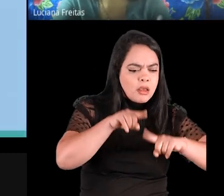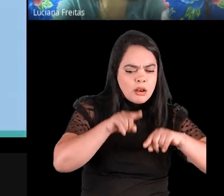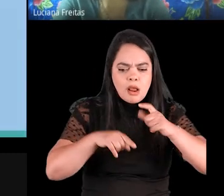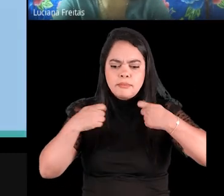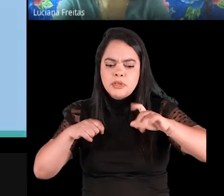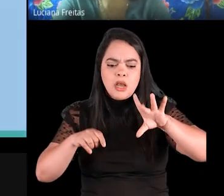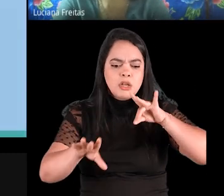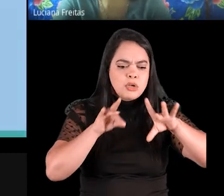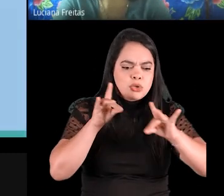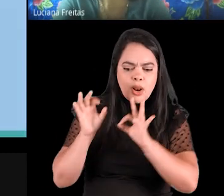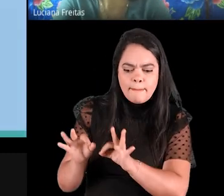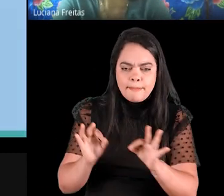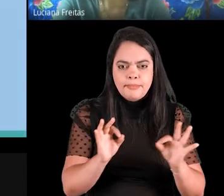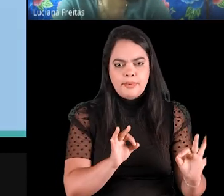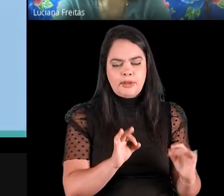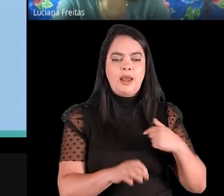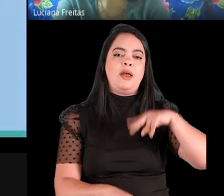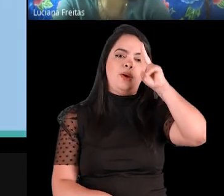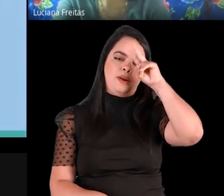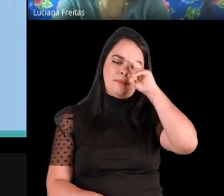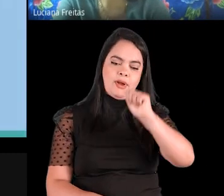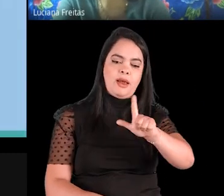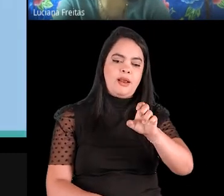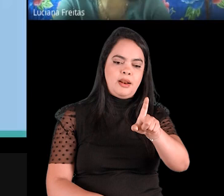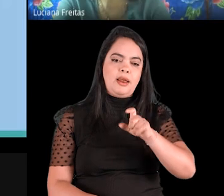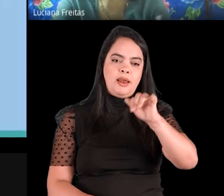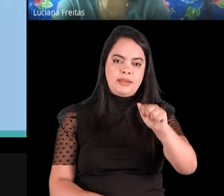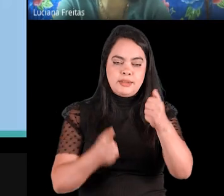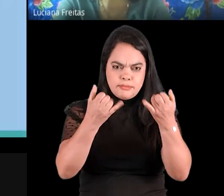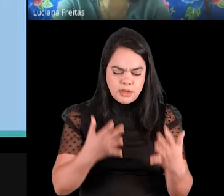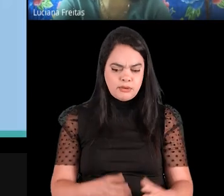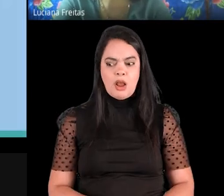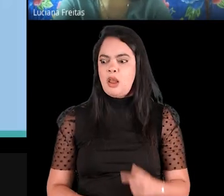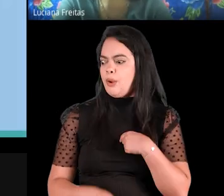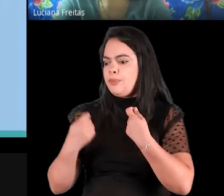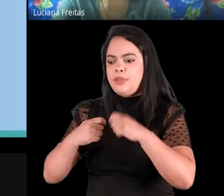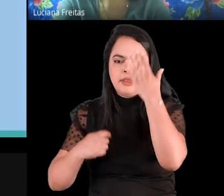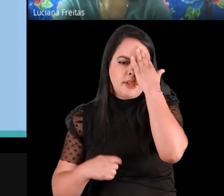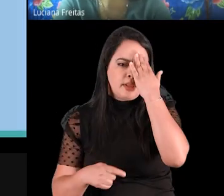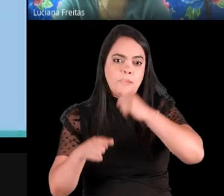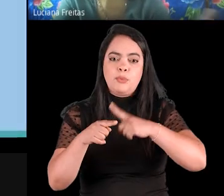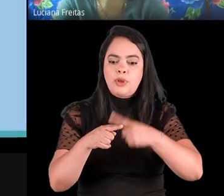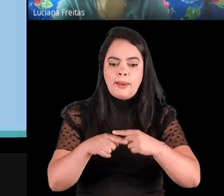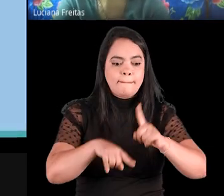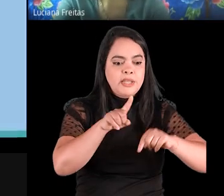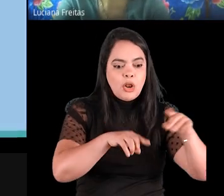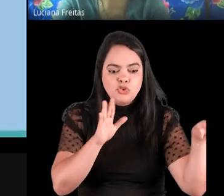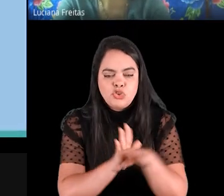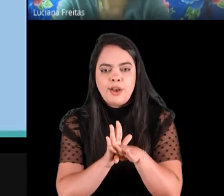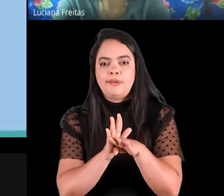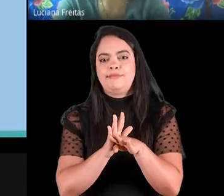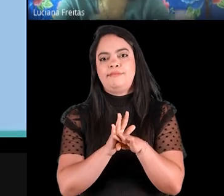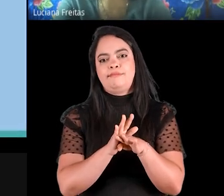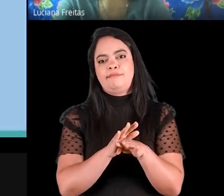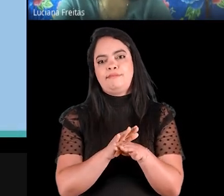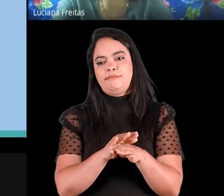muito da Alexa falando, nossa, a gente precisa entender isso, porque na hora que o material chegar, ele chegou.